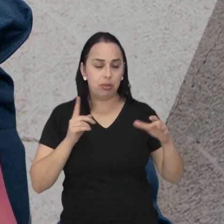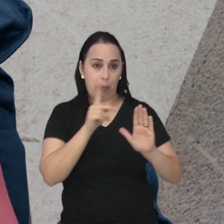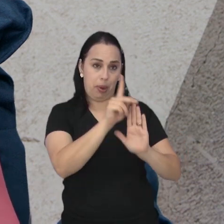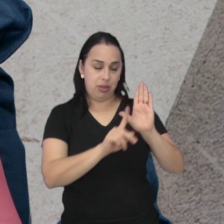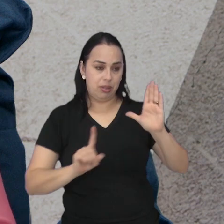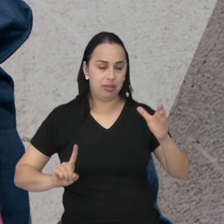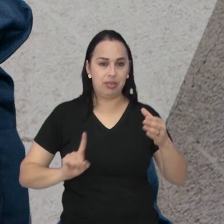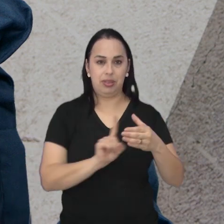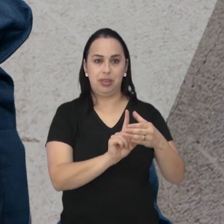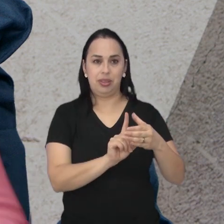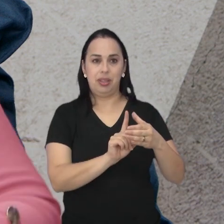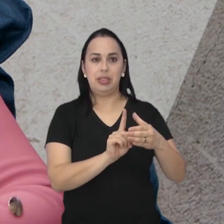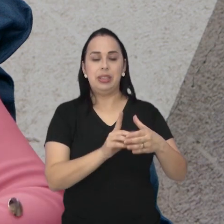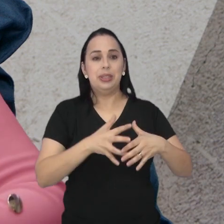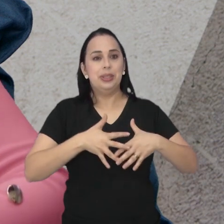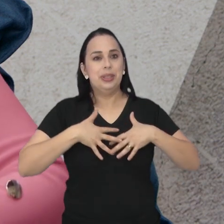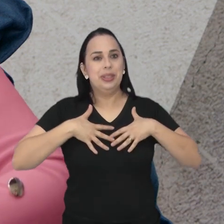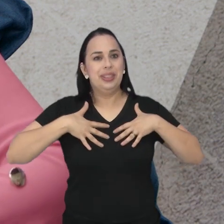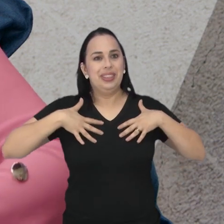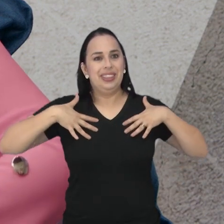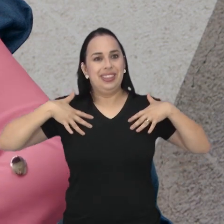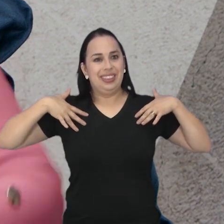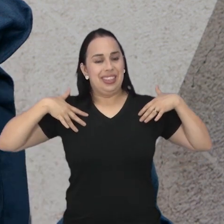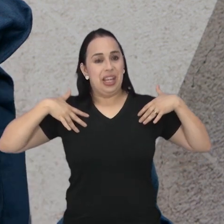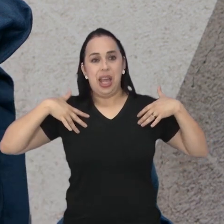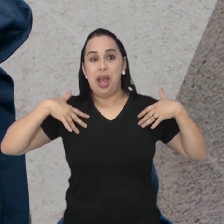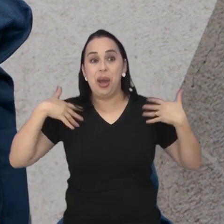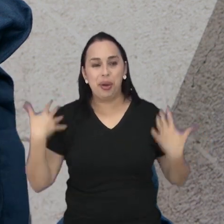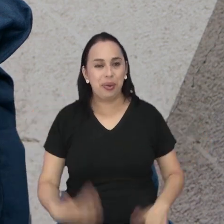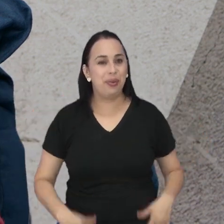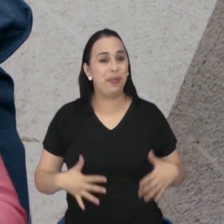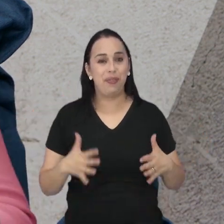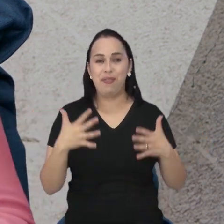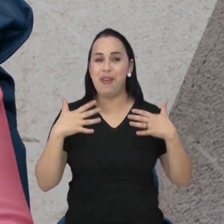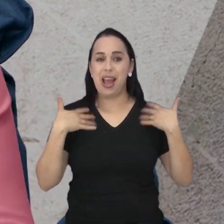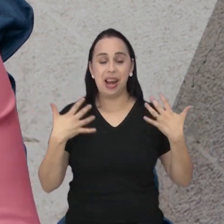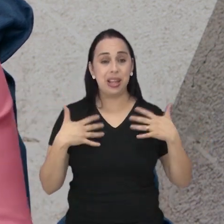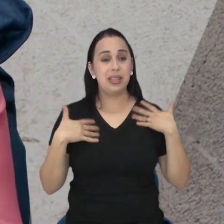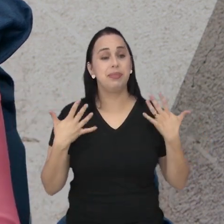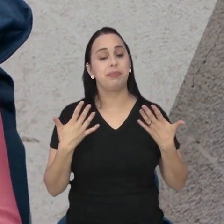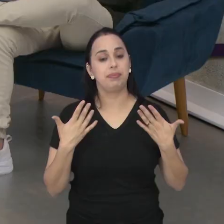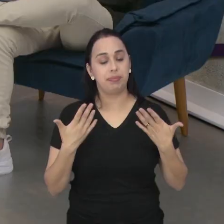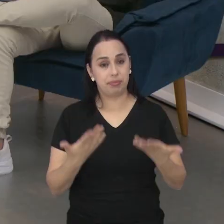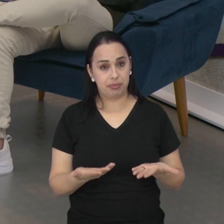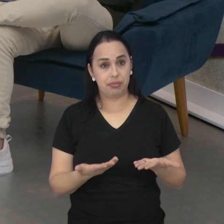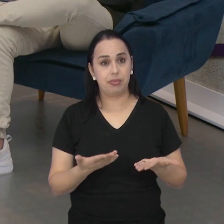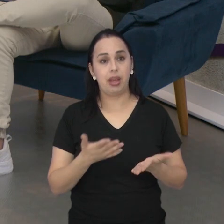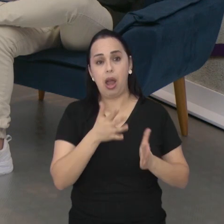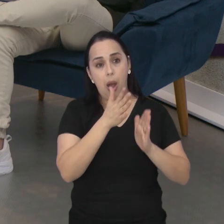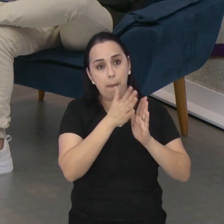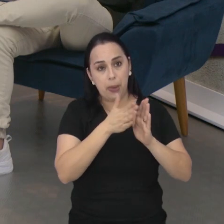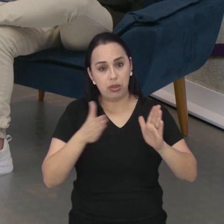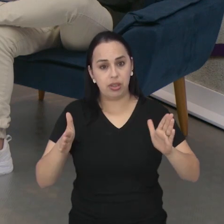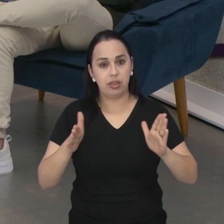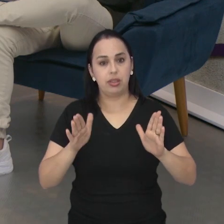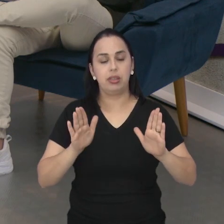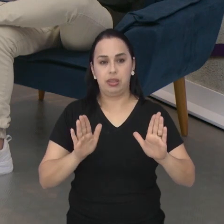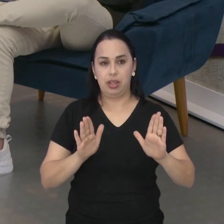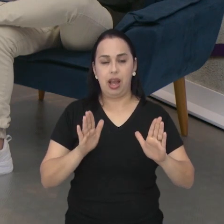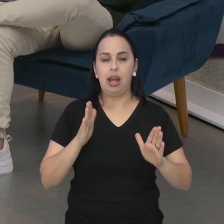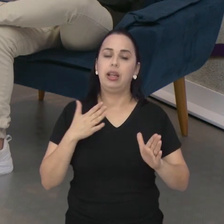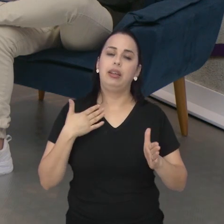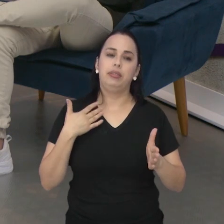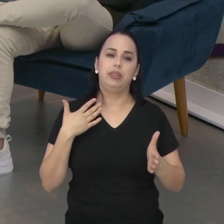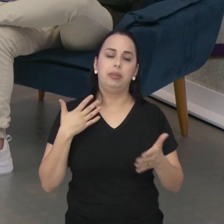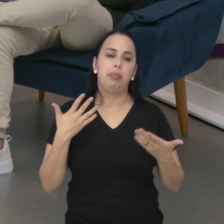parte. Gente, aquilo foi para mim, eu não acredito. Que legal. Então, esse processo que eu